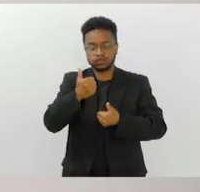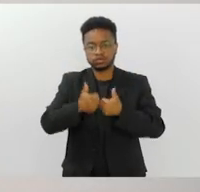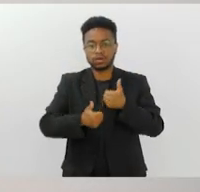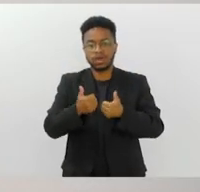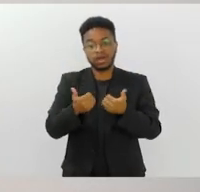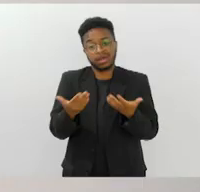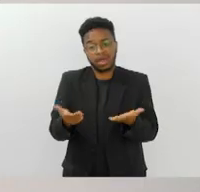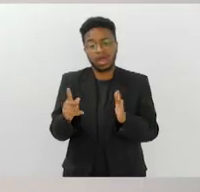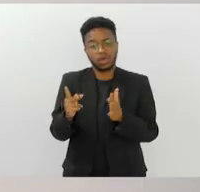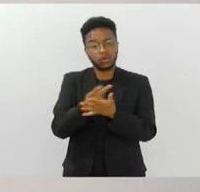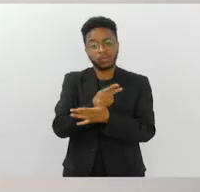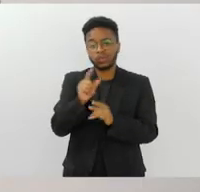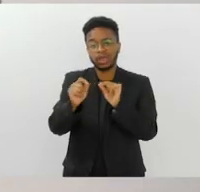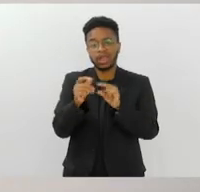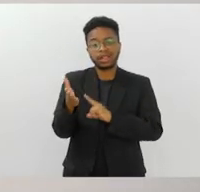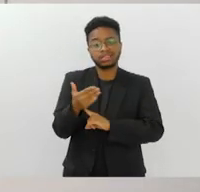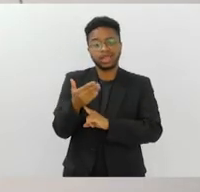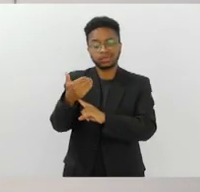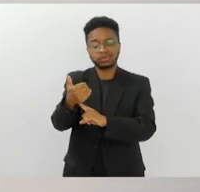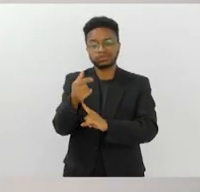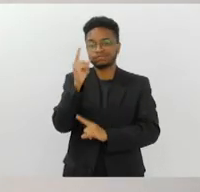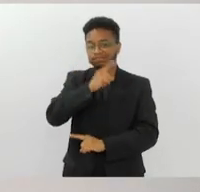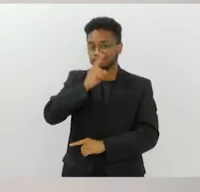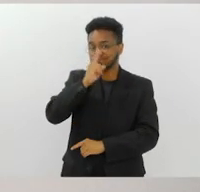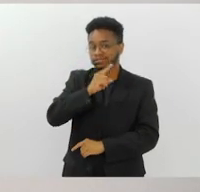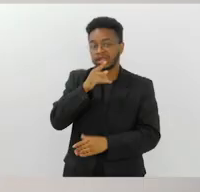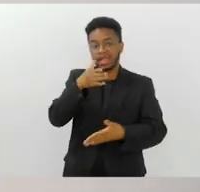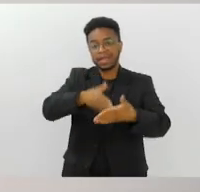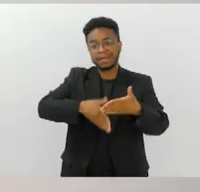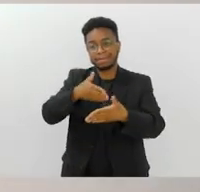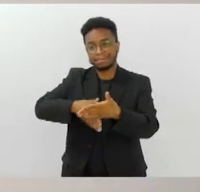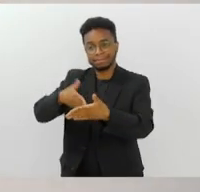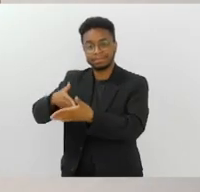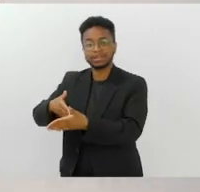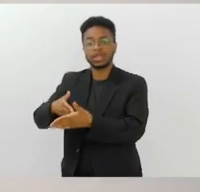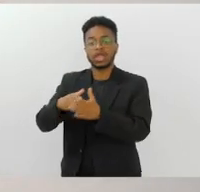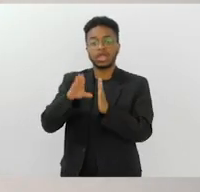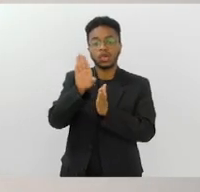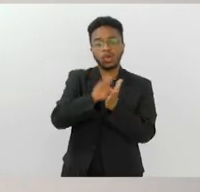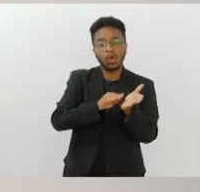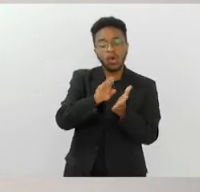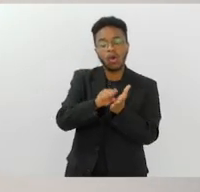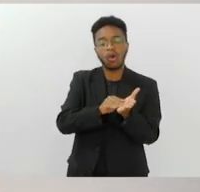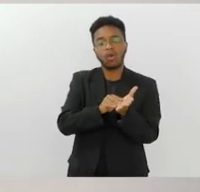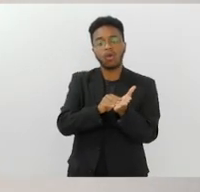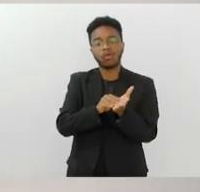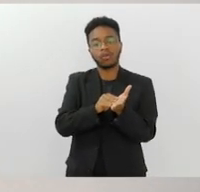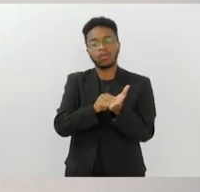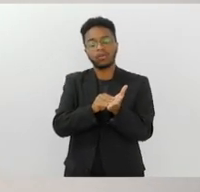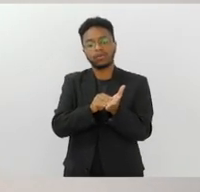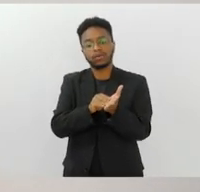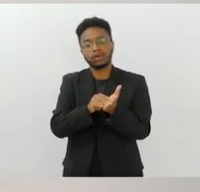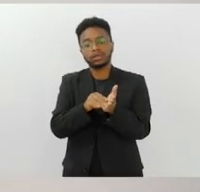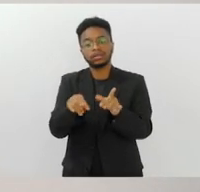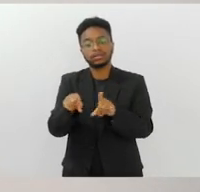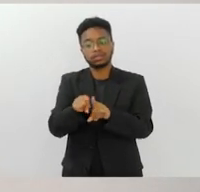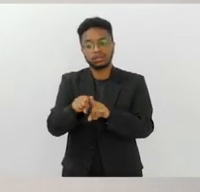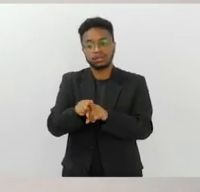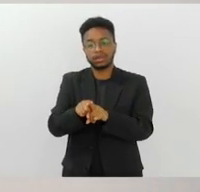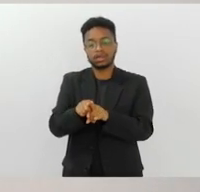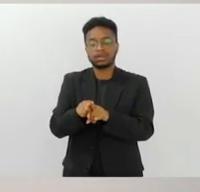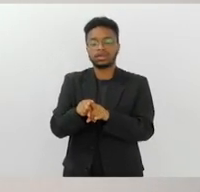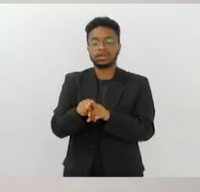a uma tecnologia que embarreira que limita que eh poupa o